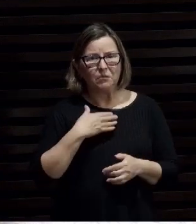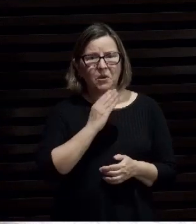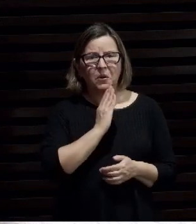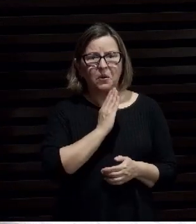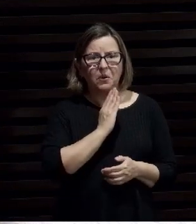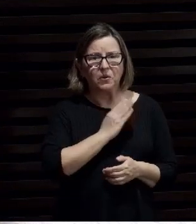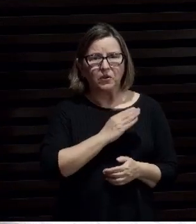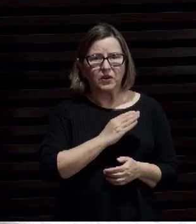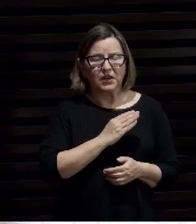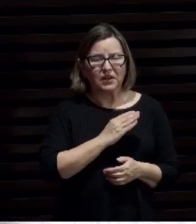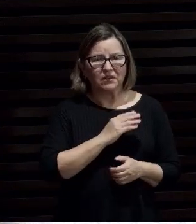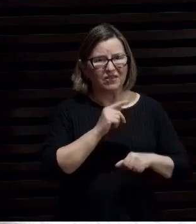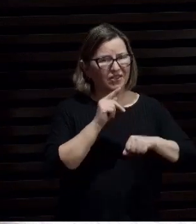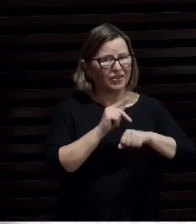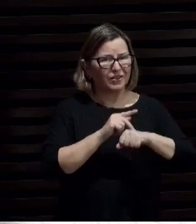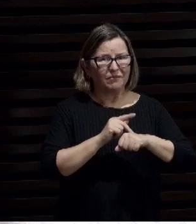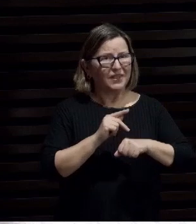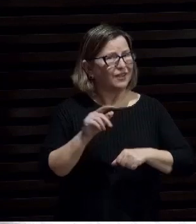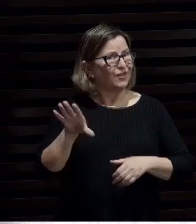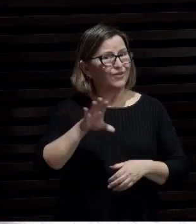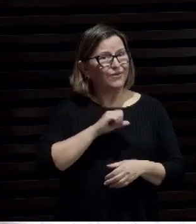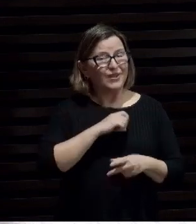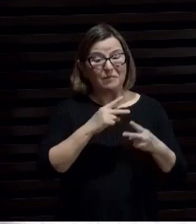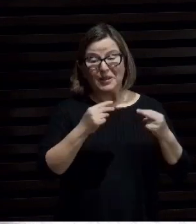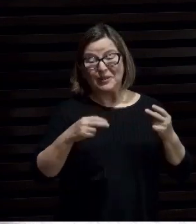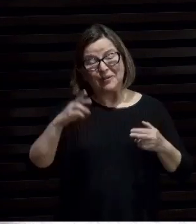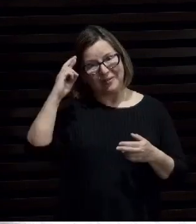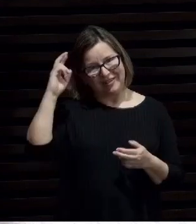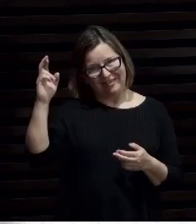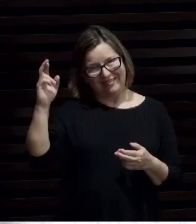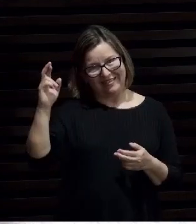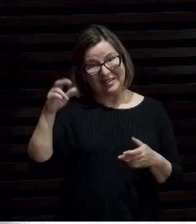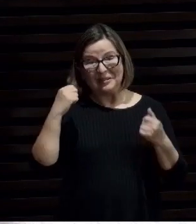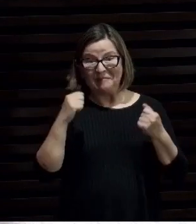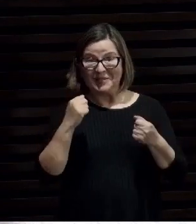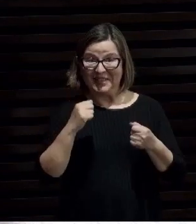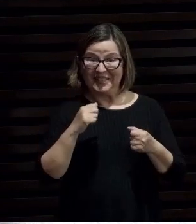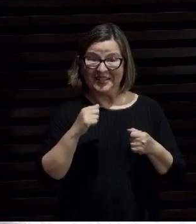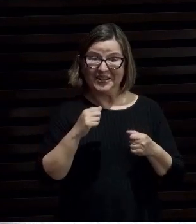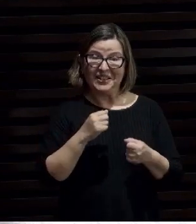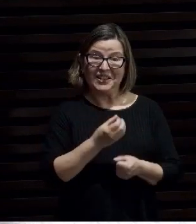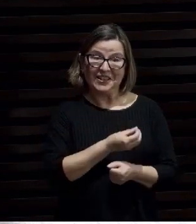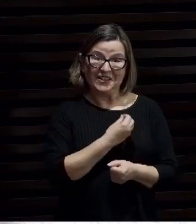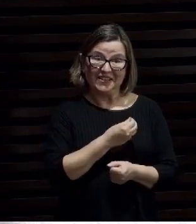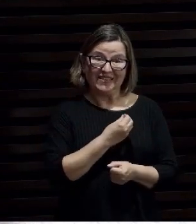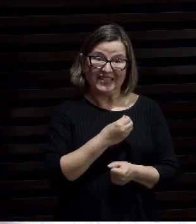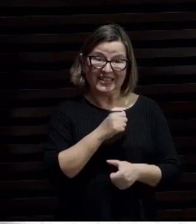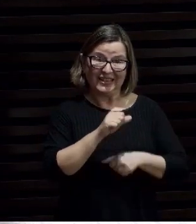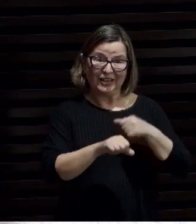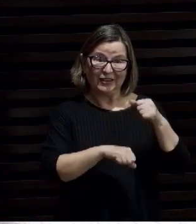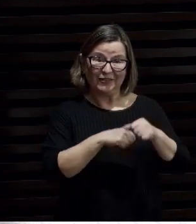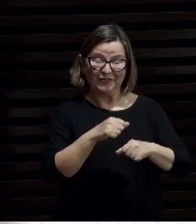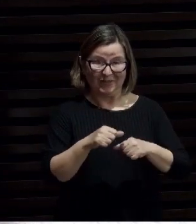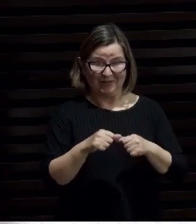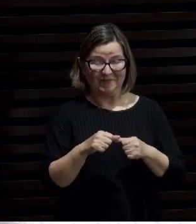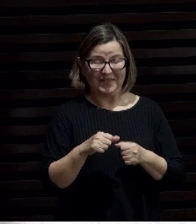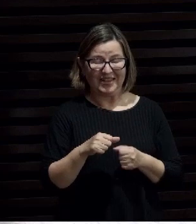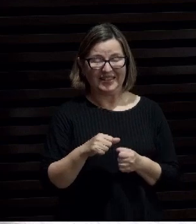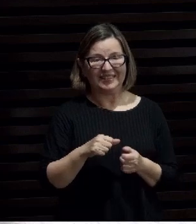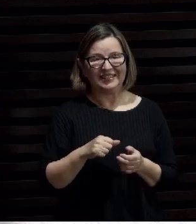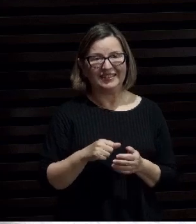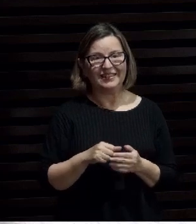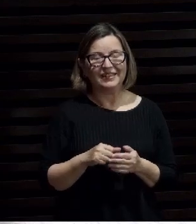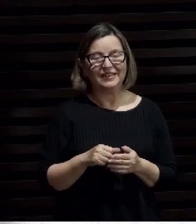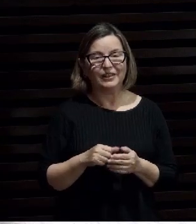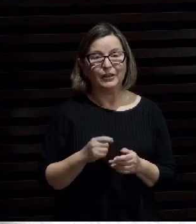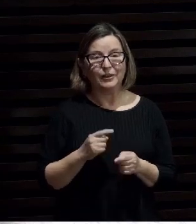não ama as coisas do Senhor. Nós precisamos ser regenerados, porque caso contrário, ninguém quer ir para o céu.